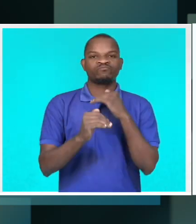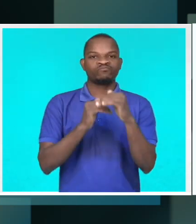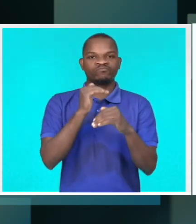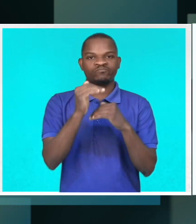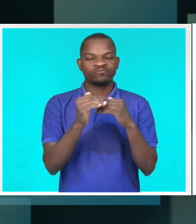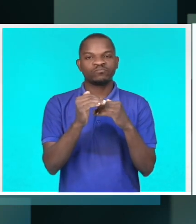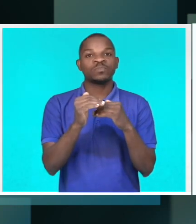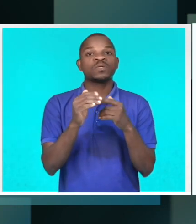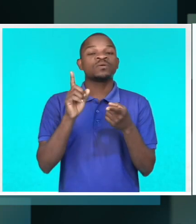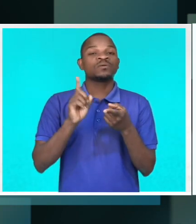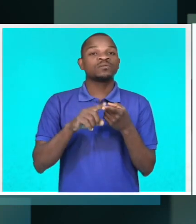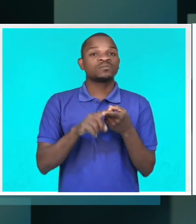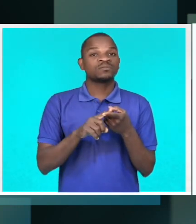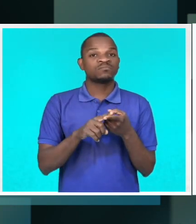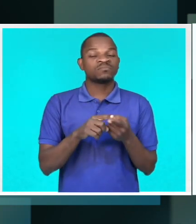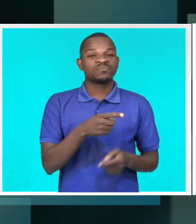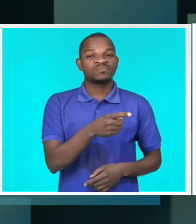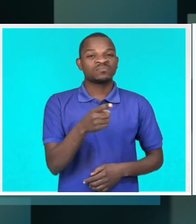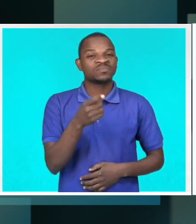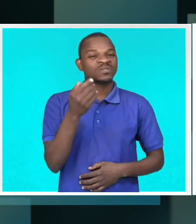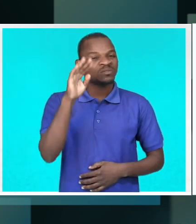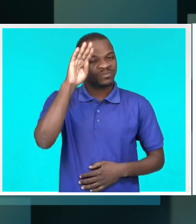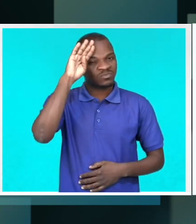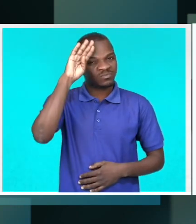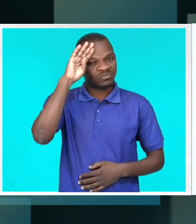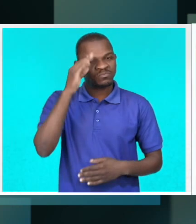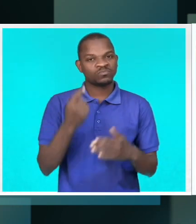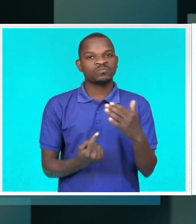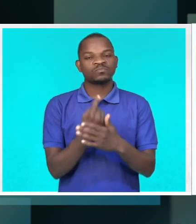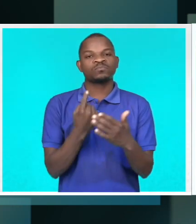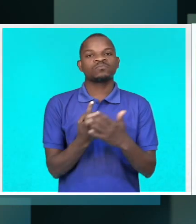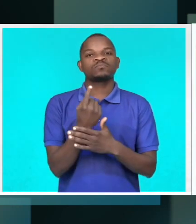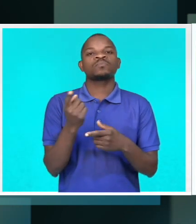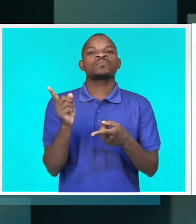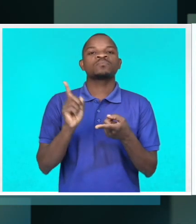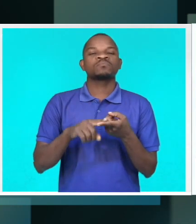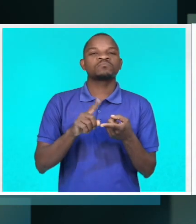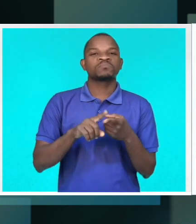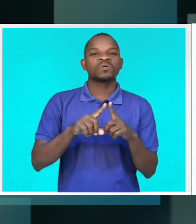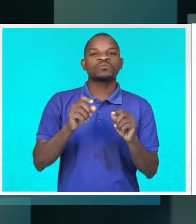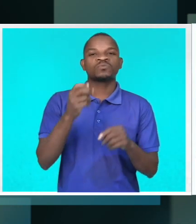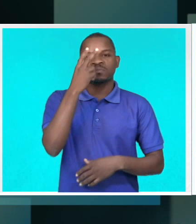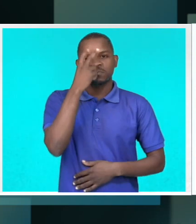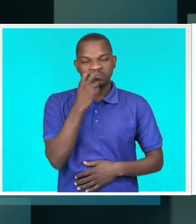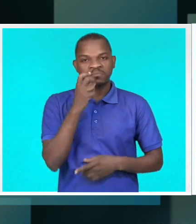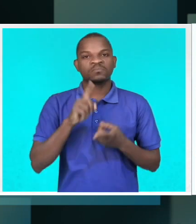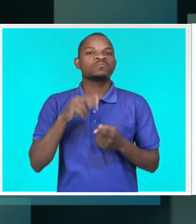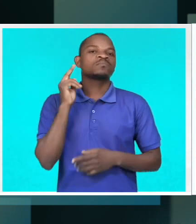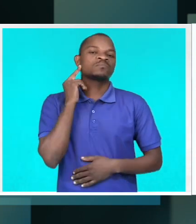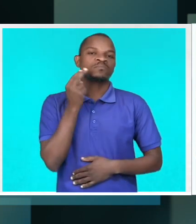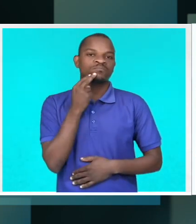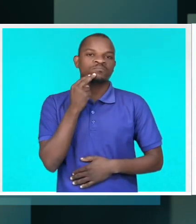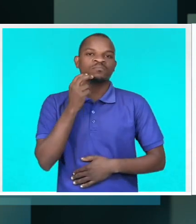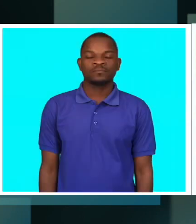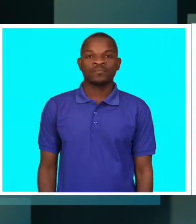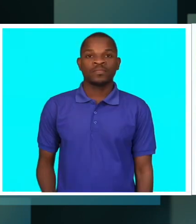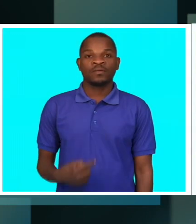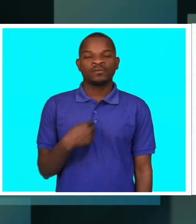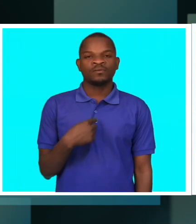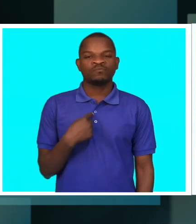subdesenvolvidos. Ela é também uma das principais causas da surdez e cegueira.